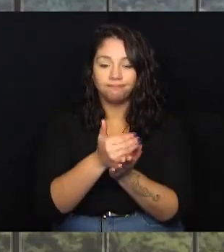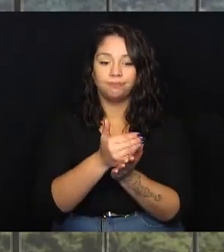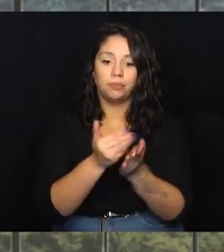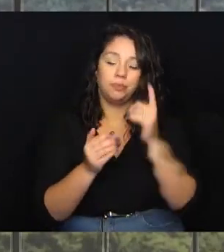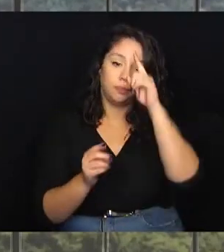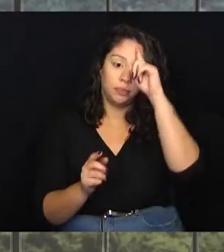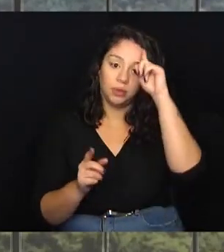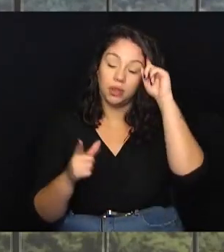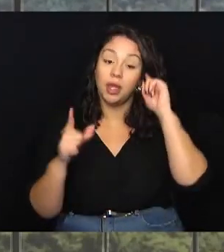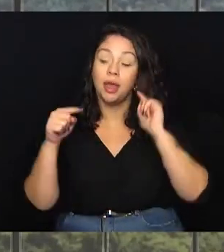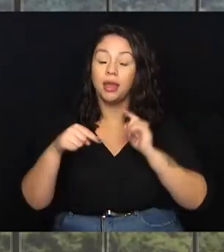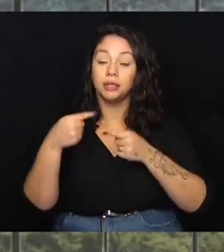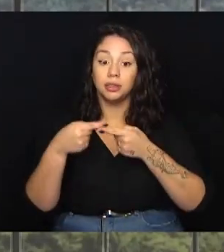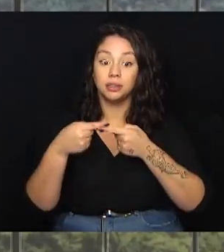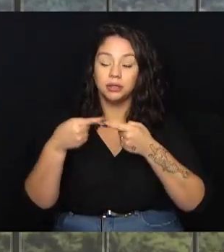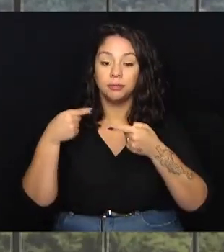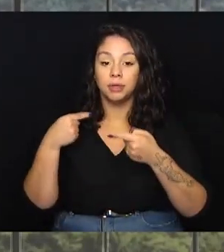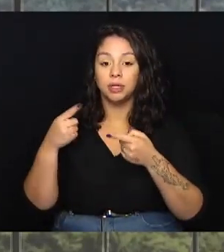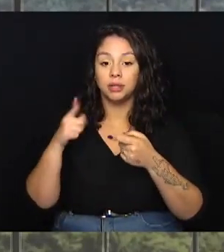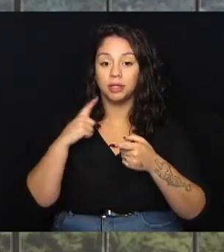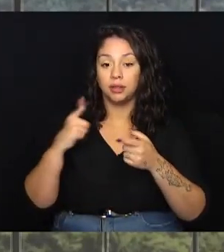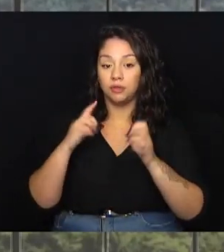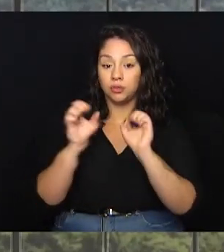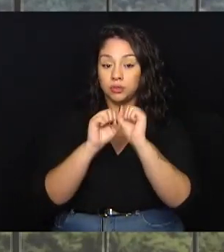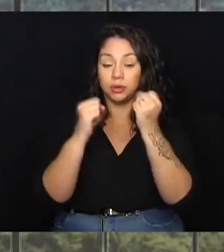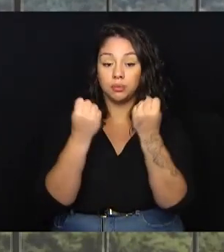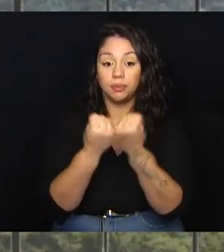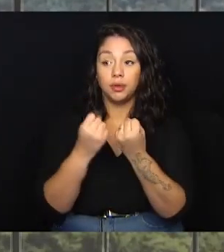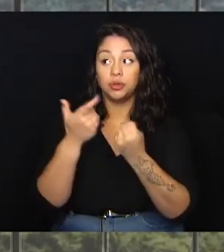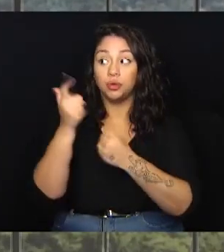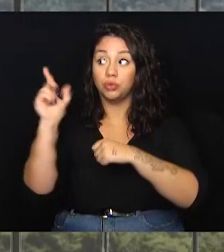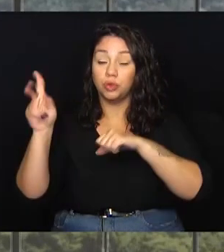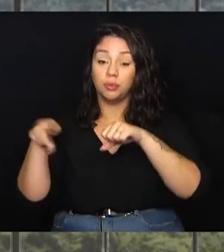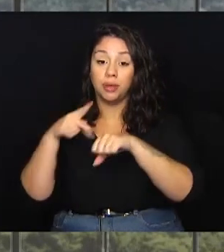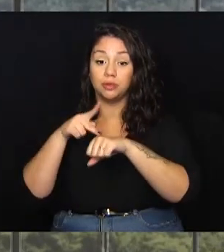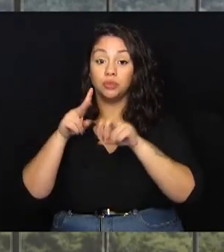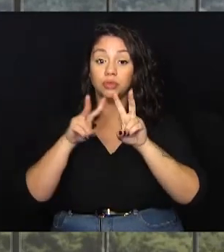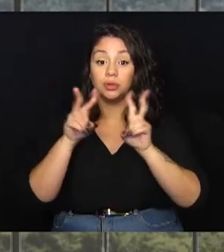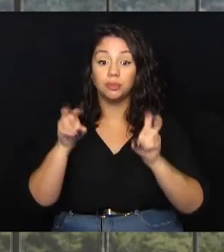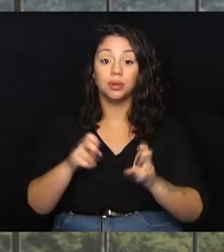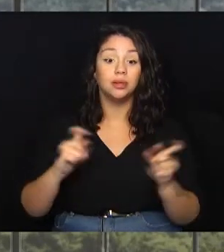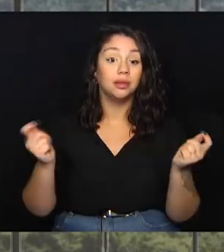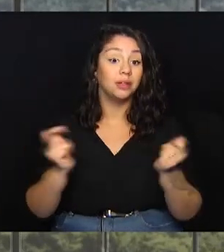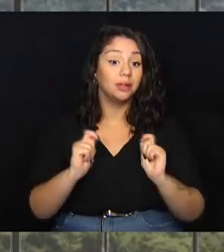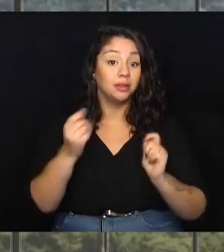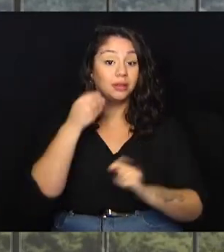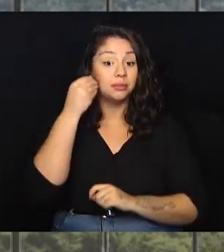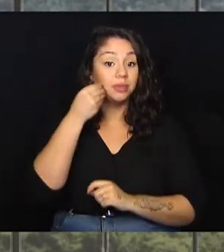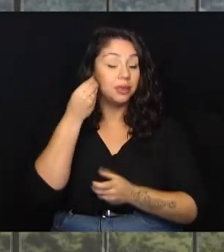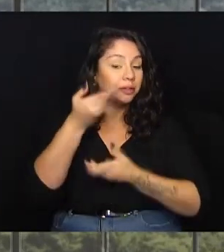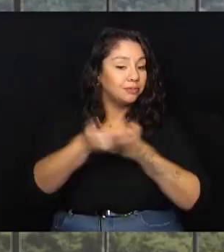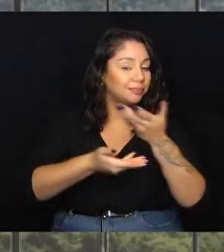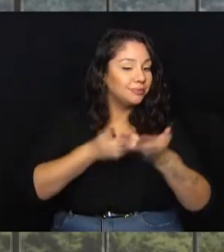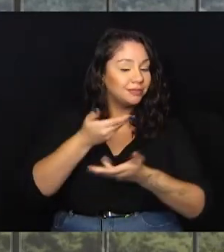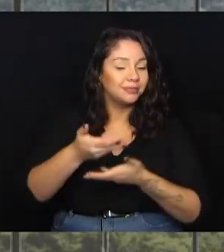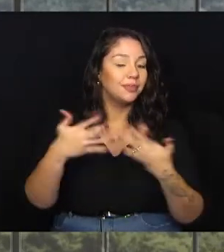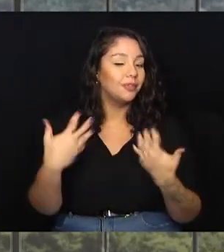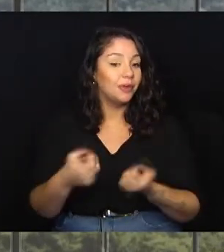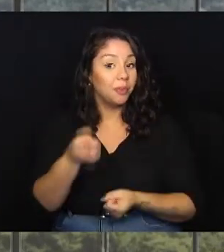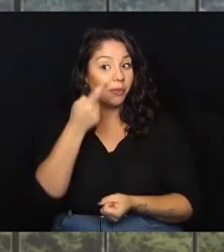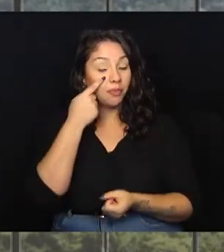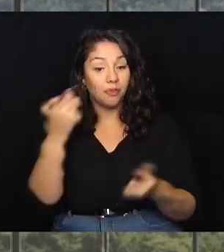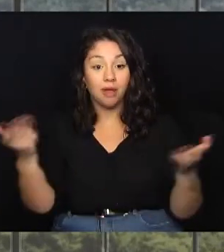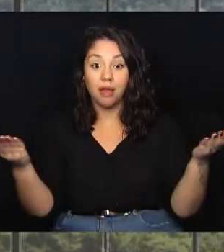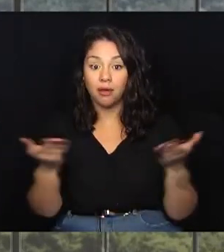um simpósio internacional sobre o tema, que permitiu a troca de experiências. Nós vamos conferir agora